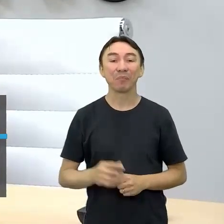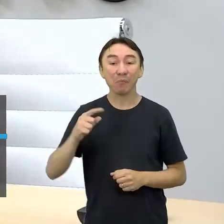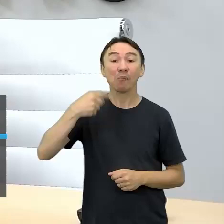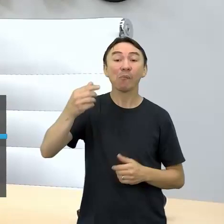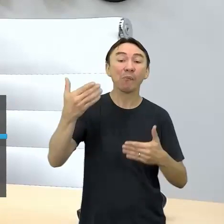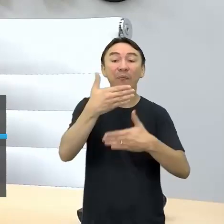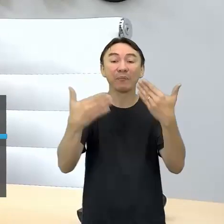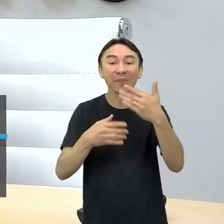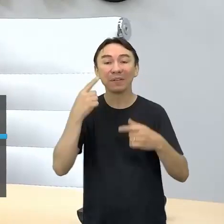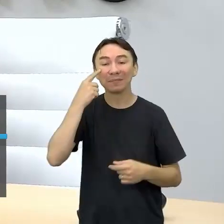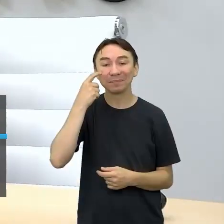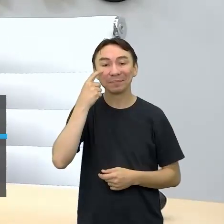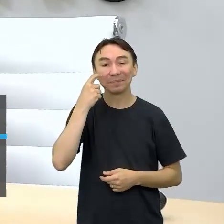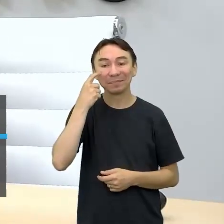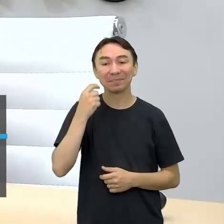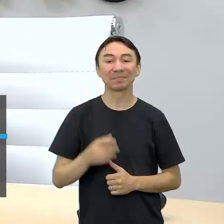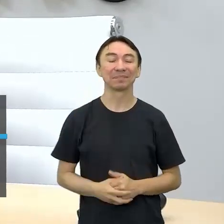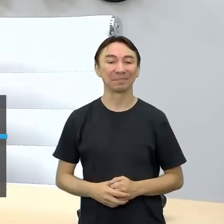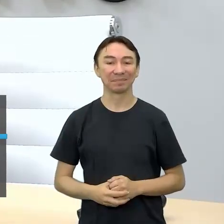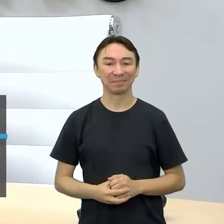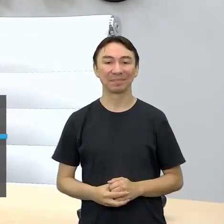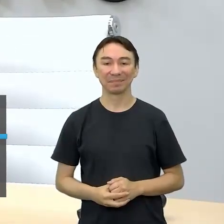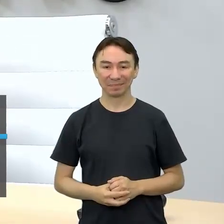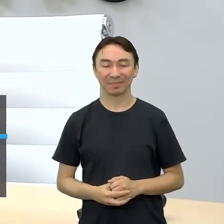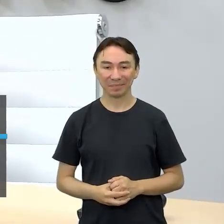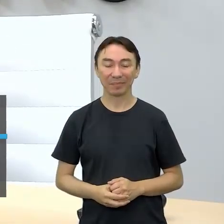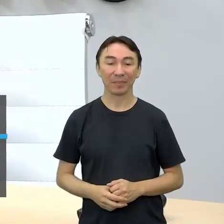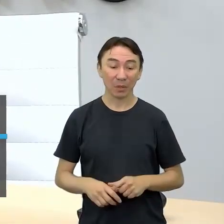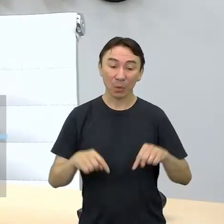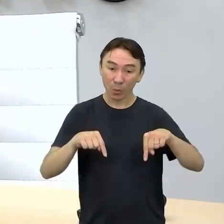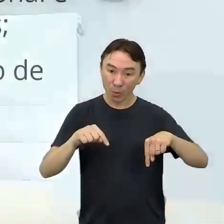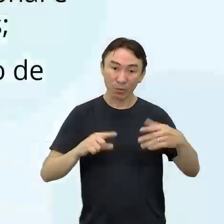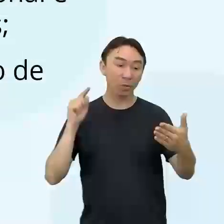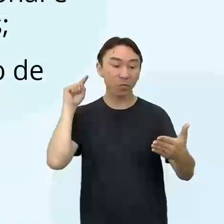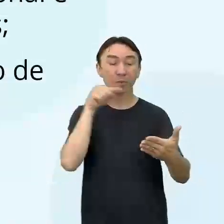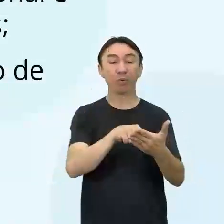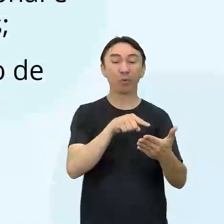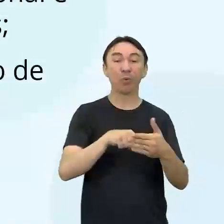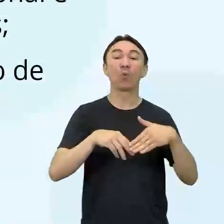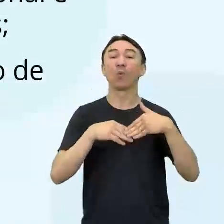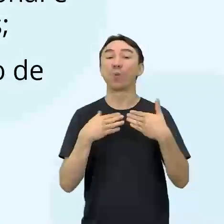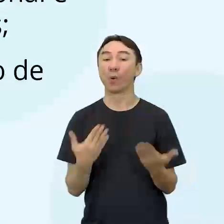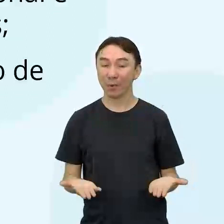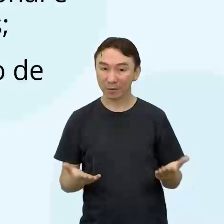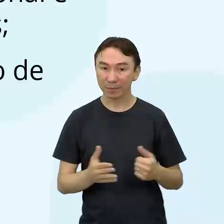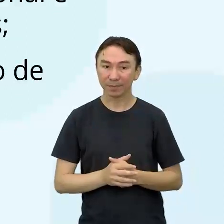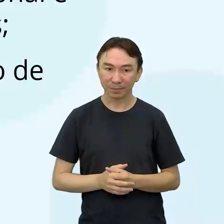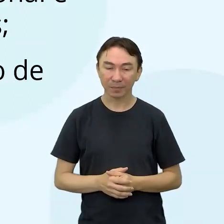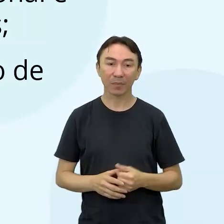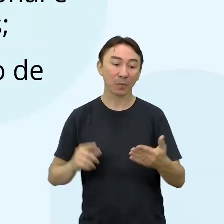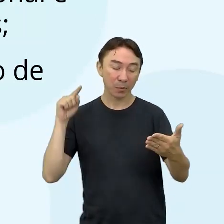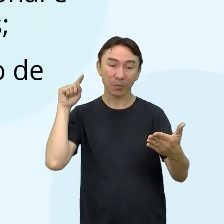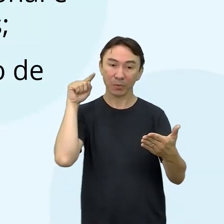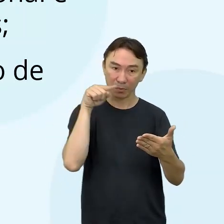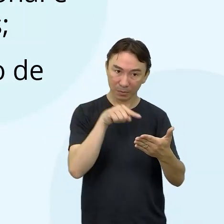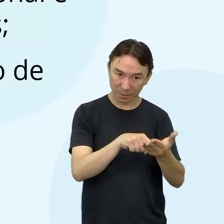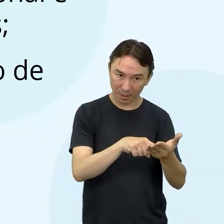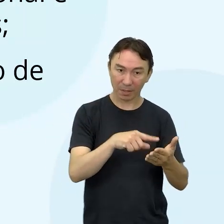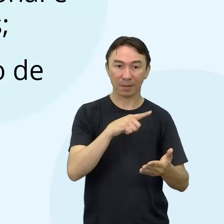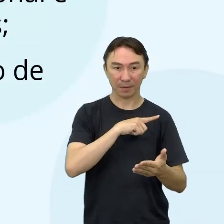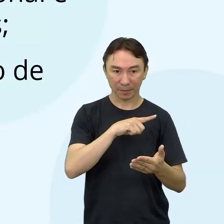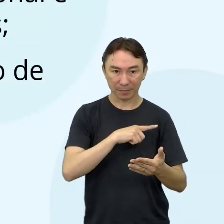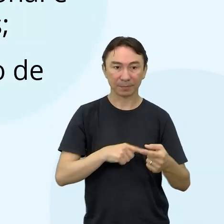slide de produção, por favor, eu vou falar um pouquinho dos objetivos de hoje. Então, nos objetivos, a gente tem analisar